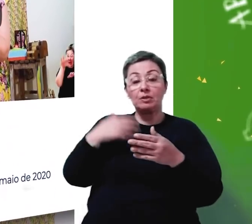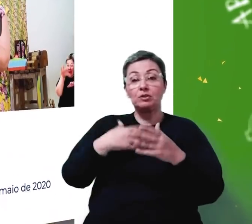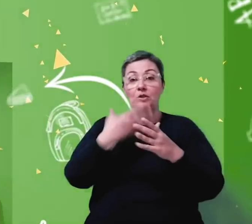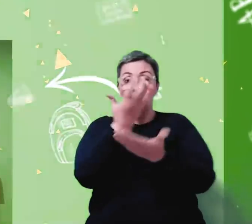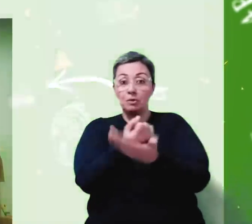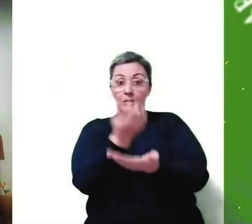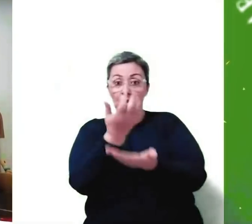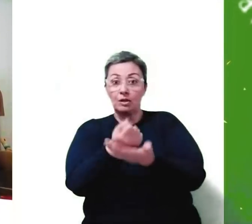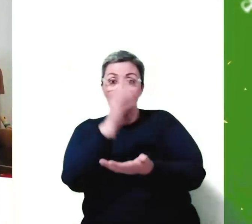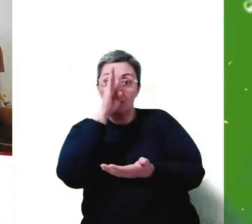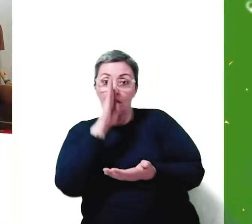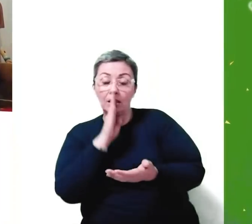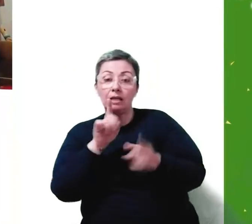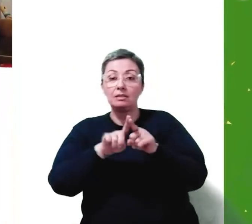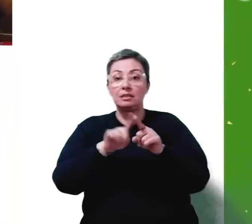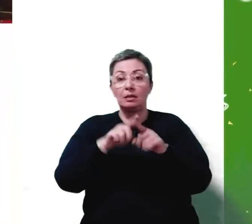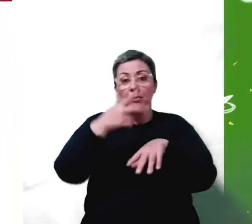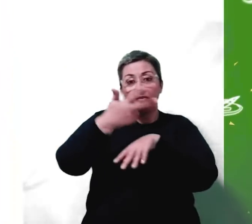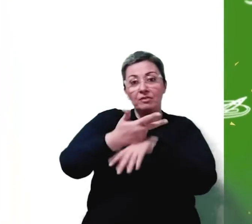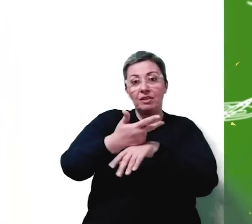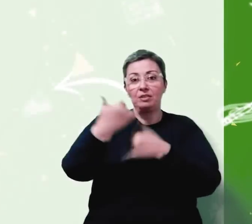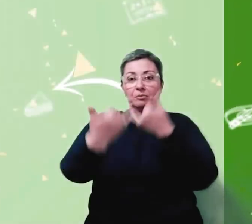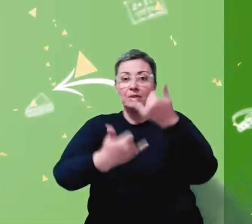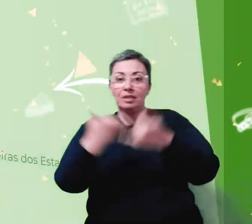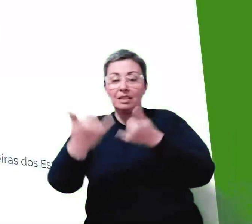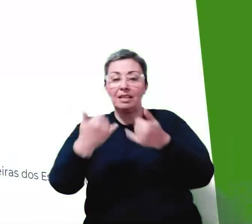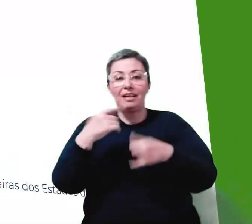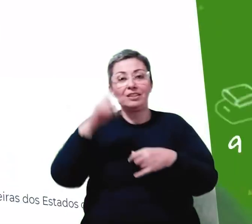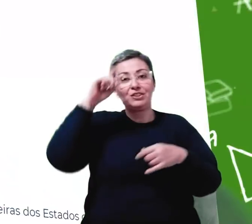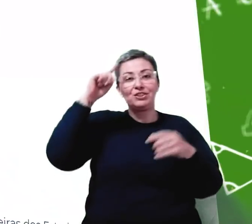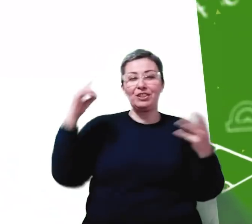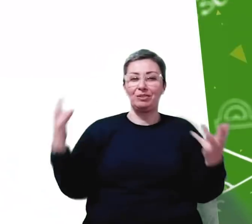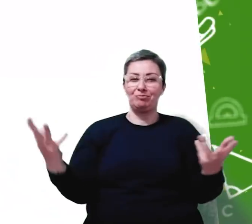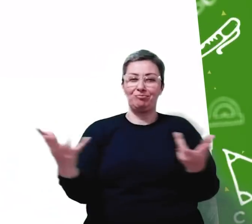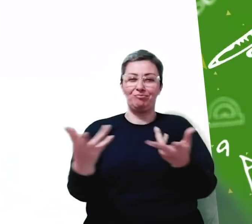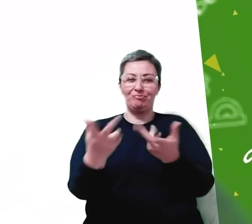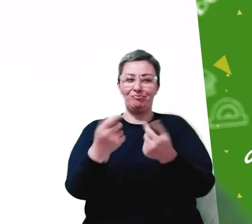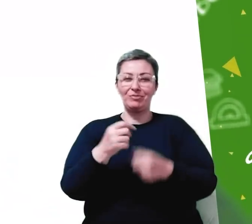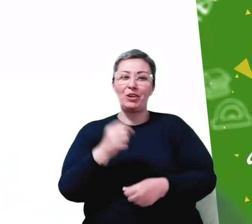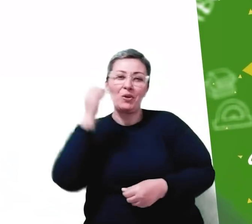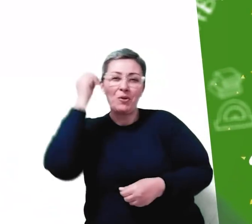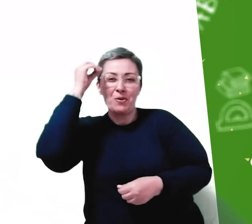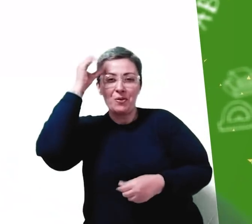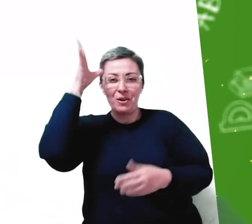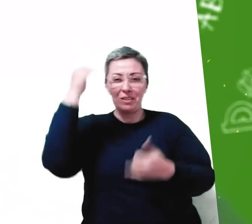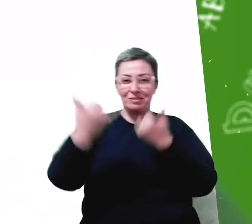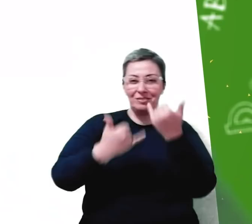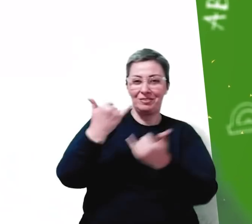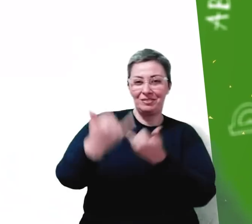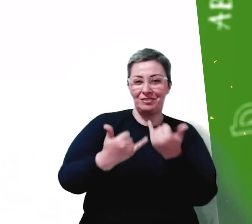baixar gratuitamente, além de vídeos e jogos para deixar seu dia repleto de conhecimento e diversão.